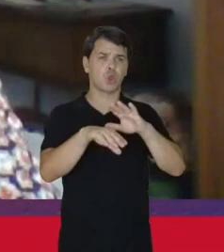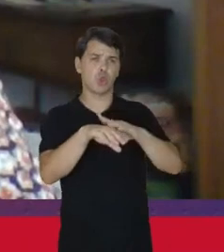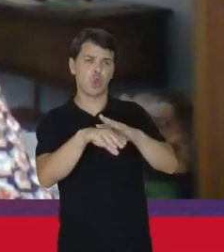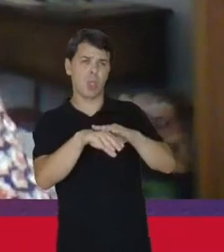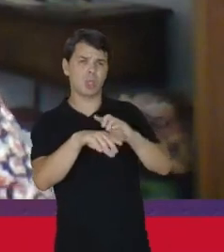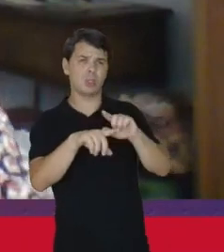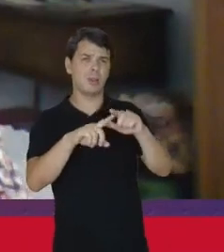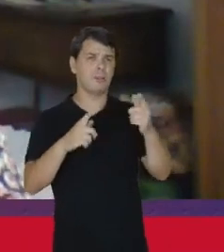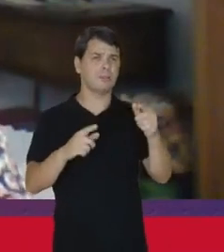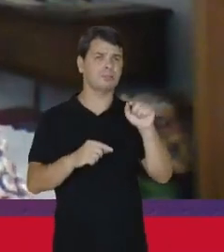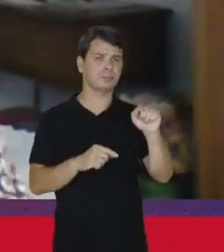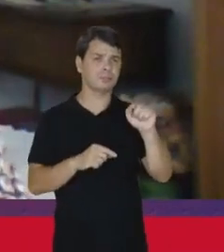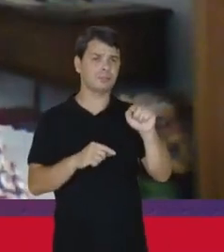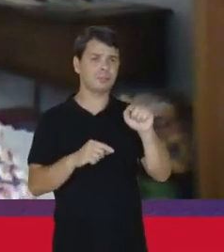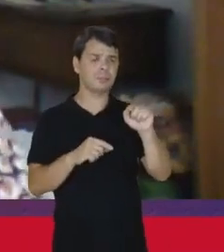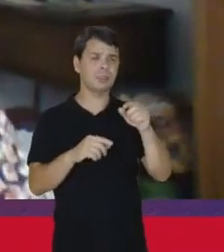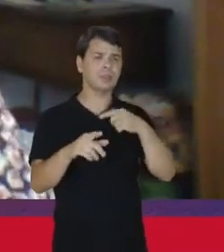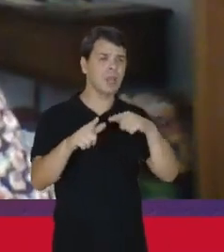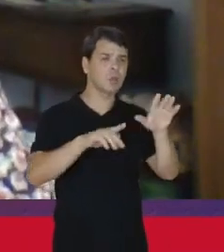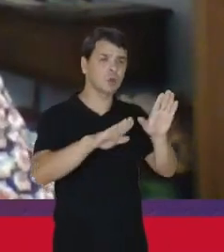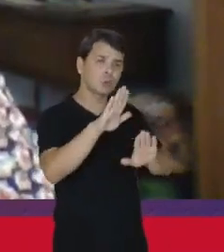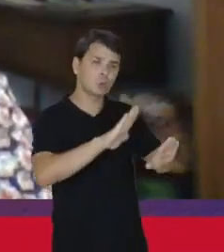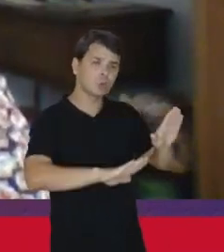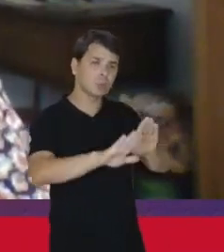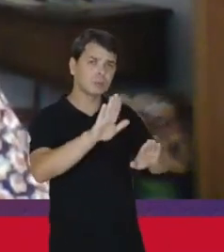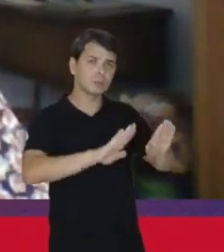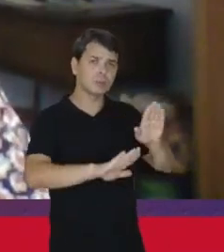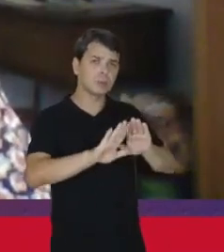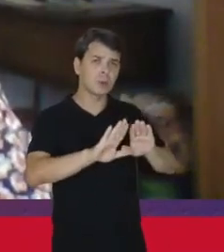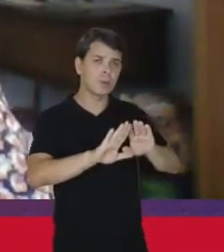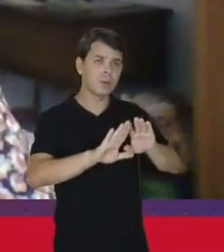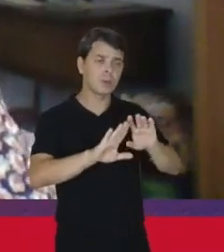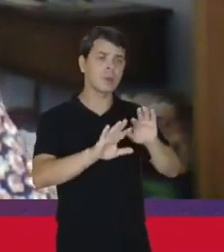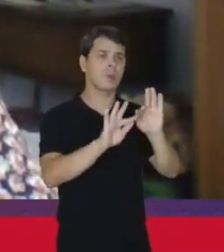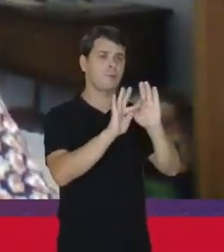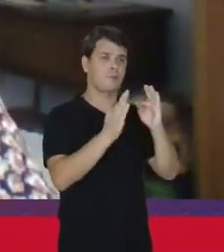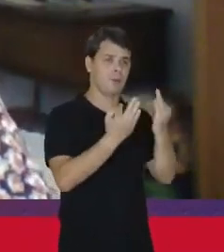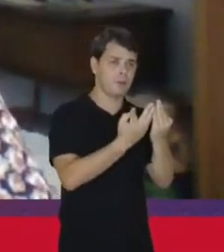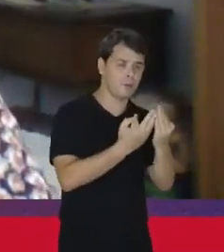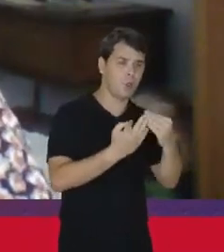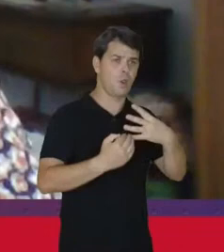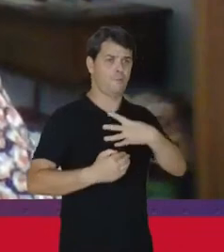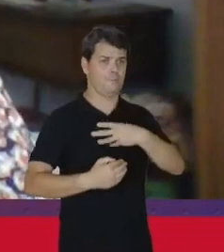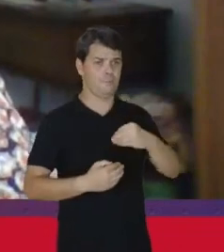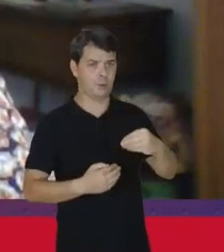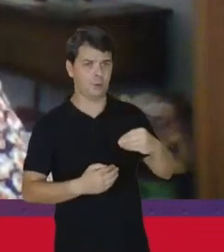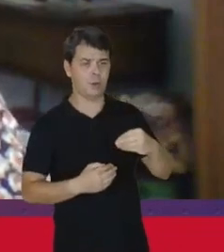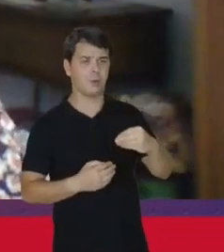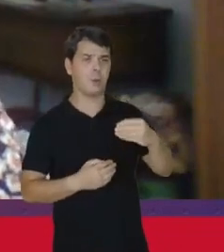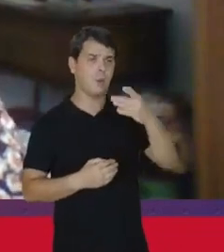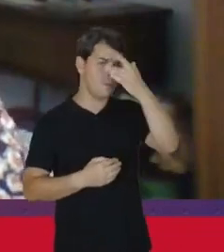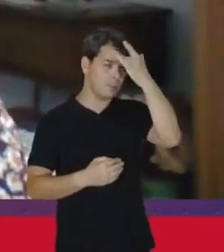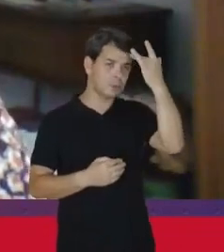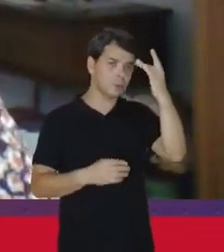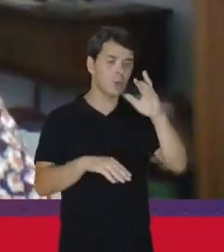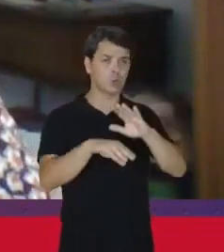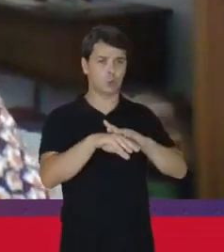doença, para atividades de cuidados com membros da família, filhos, uma pessoa